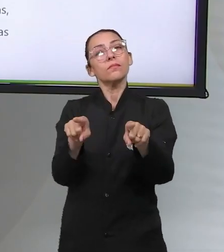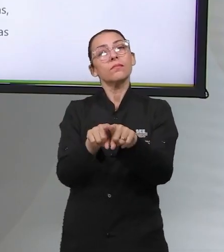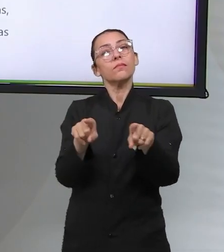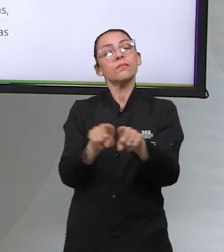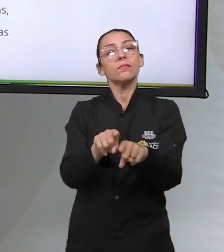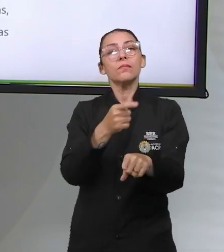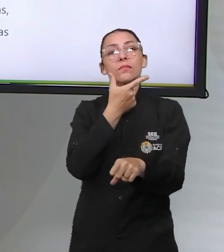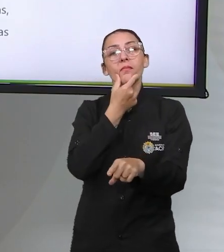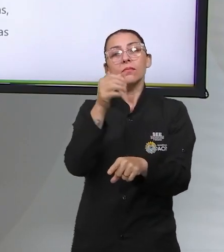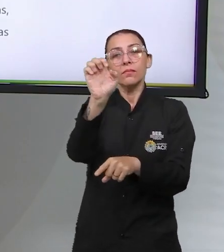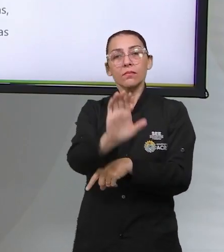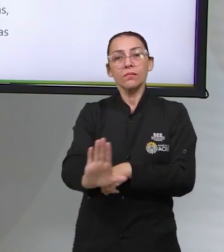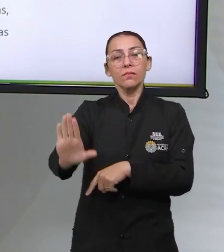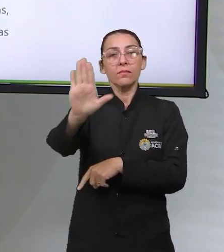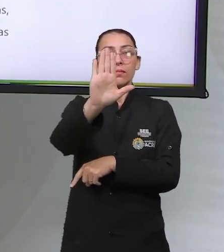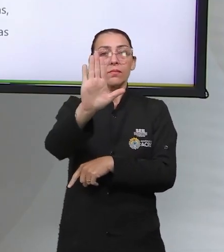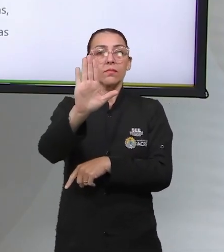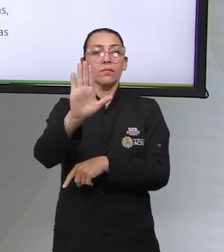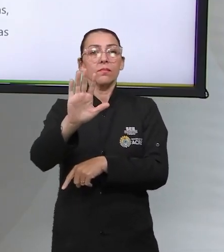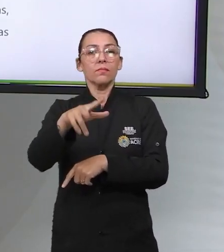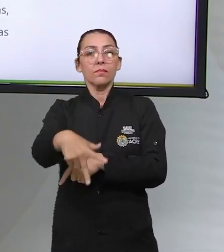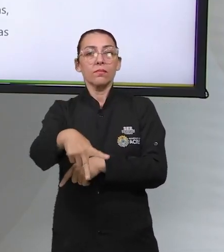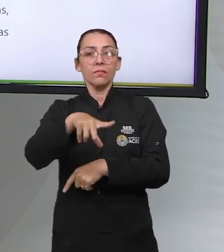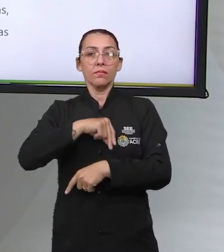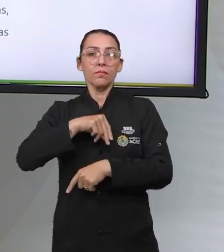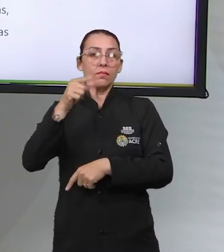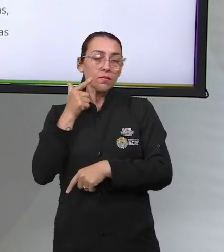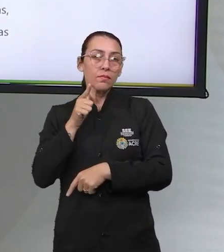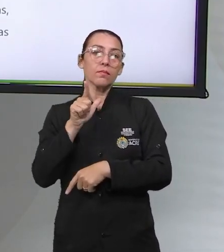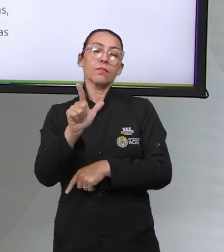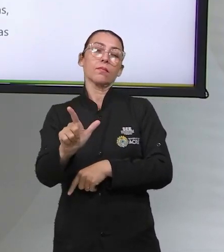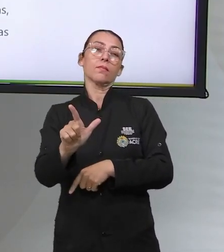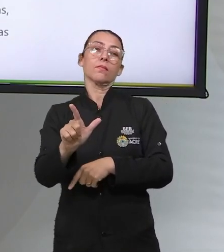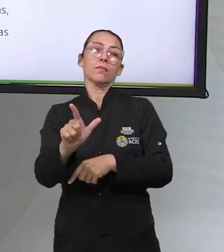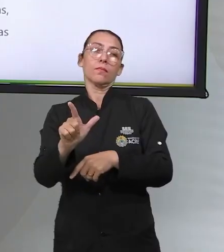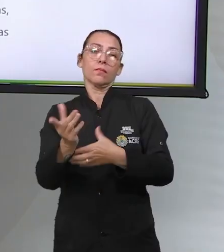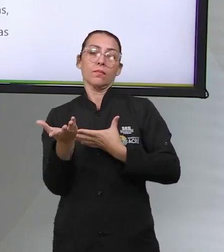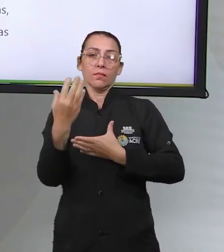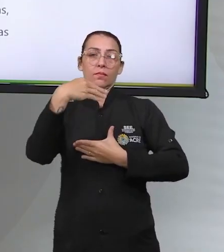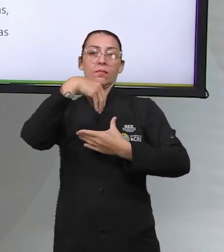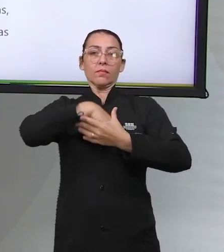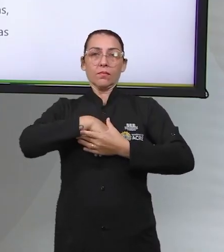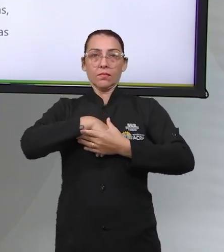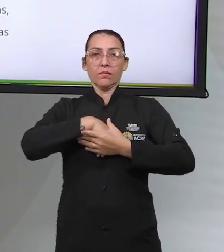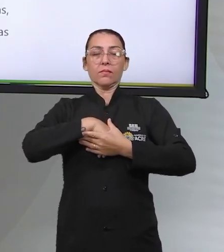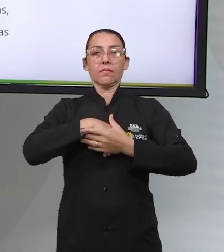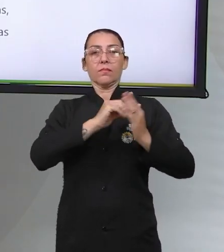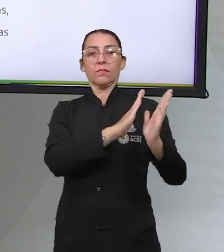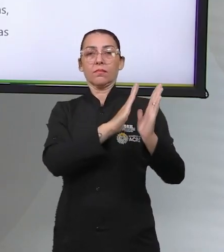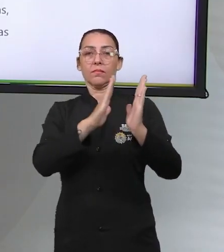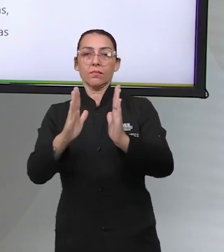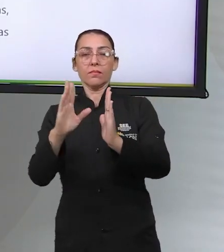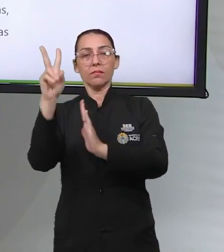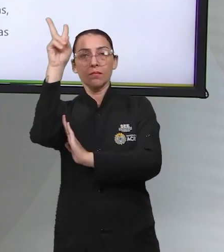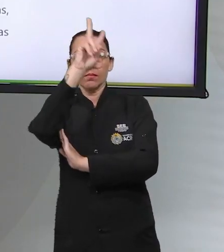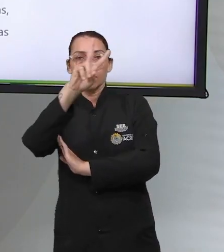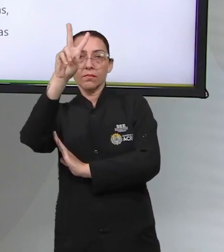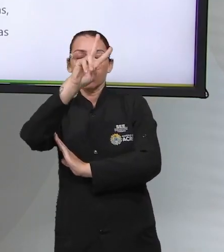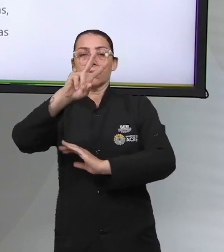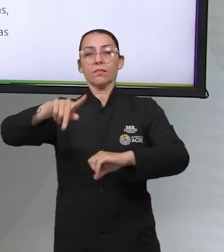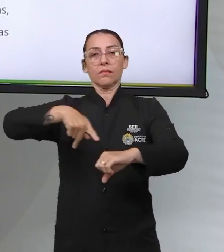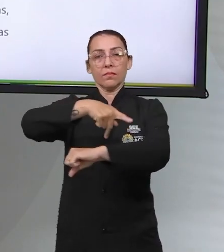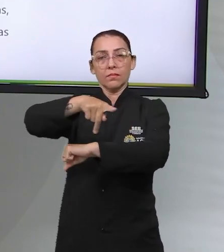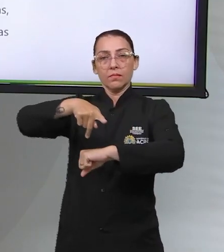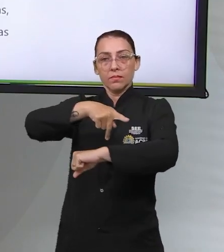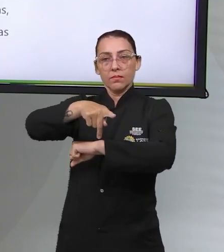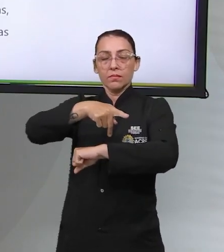o homem europeu, no caso português, ele conseguiu incorporar nesse processo histórico do nosso